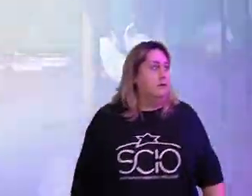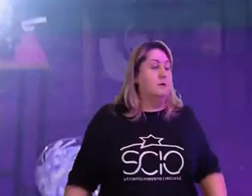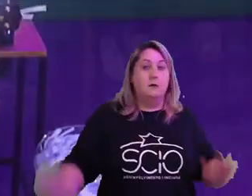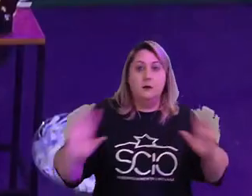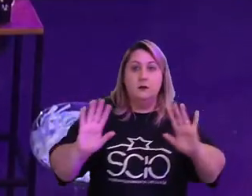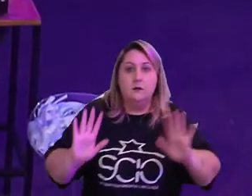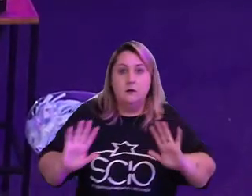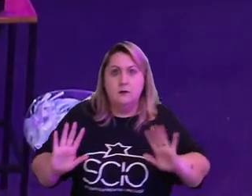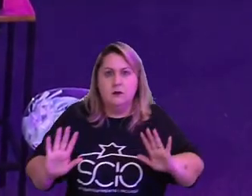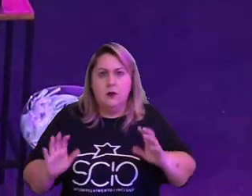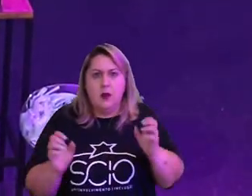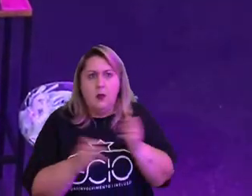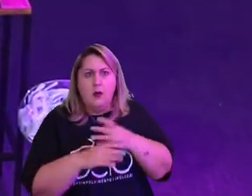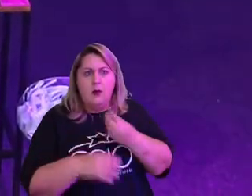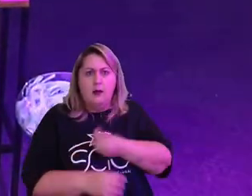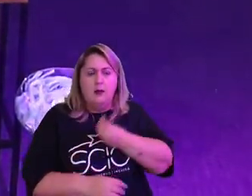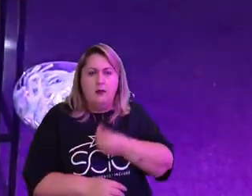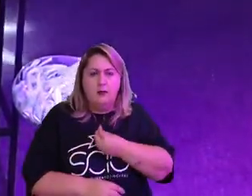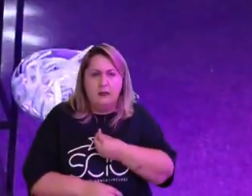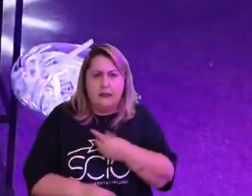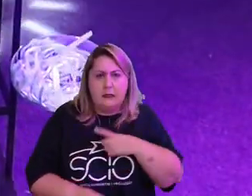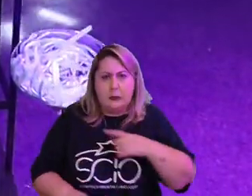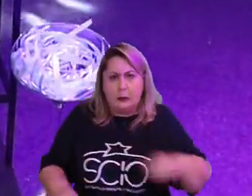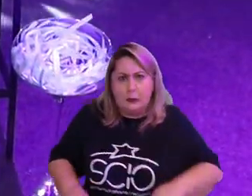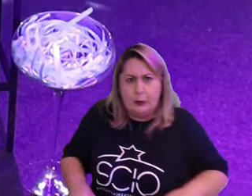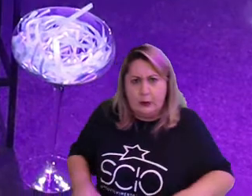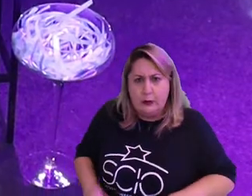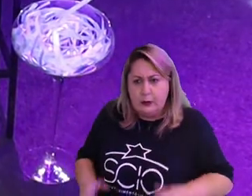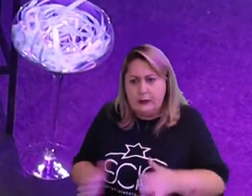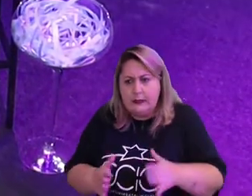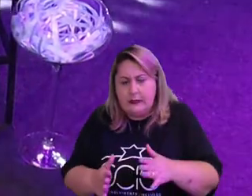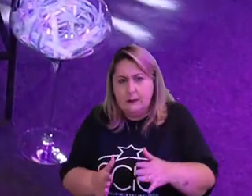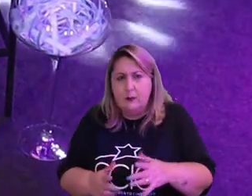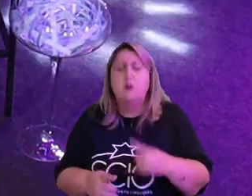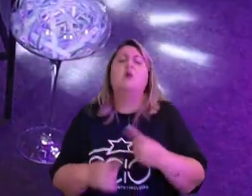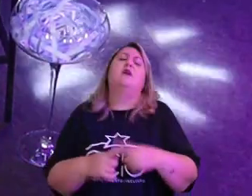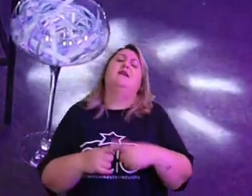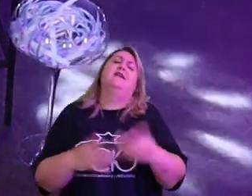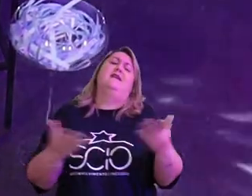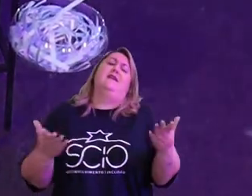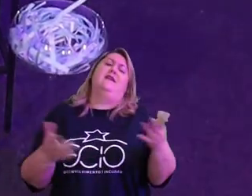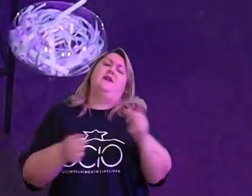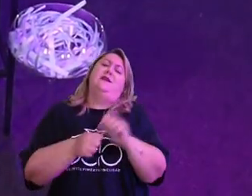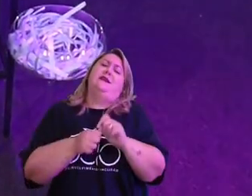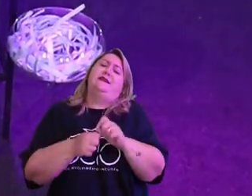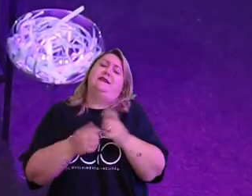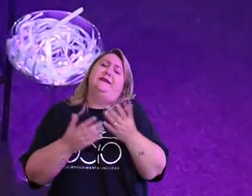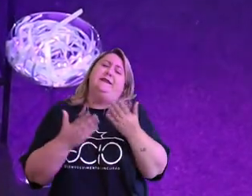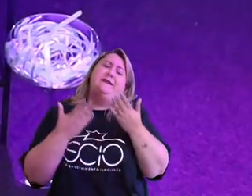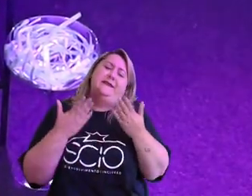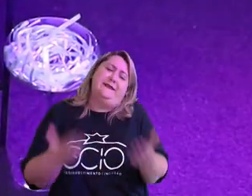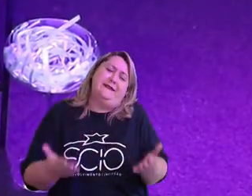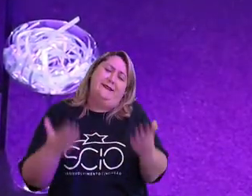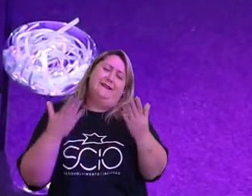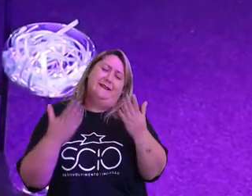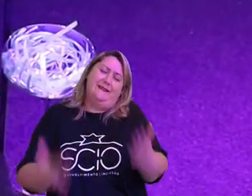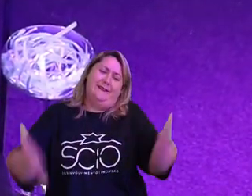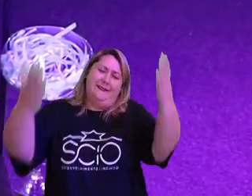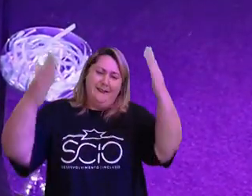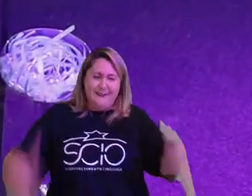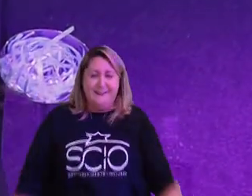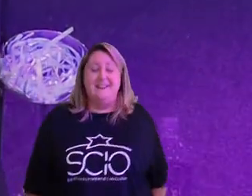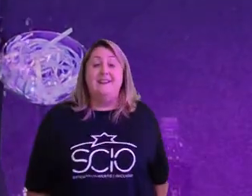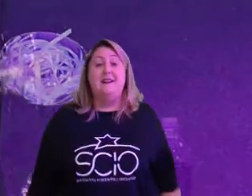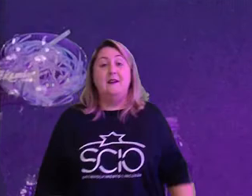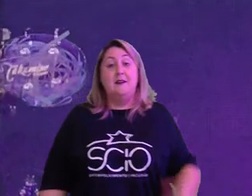Faz que acabo com a minha vida. Você me pôs no beco sem saída. Por que fez isso